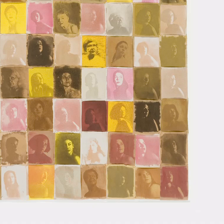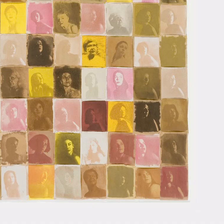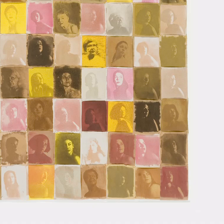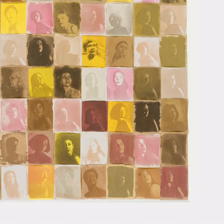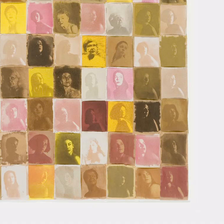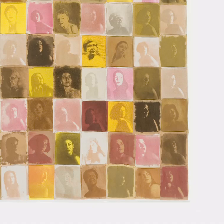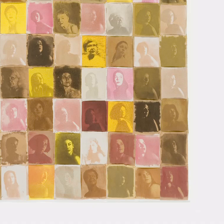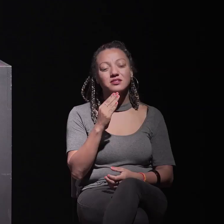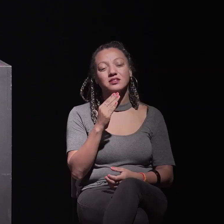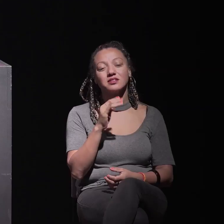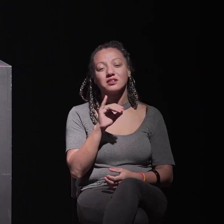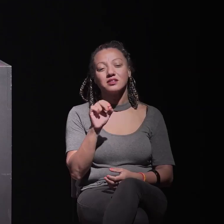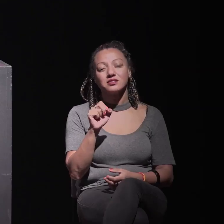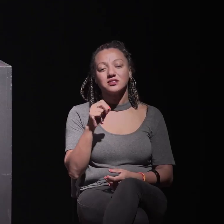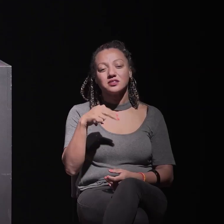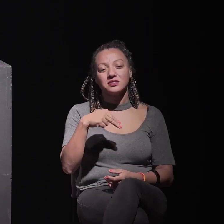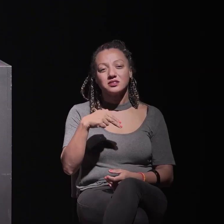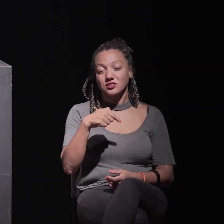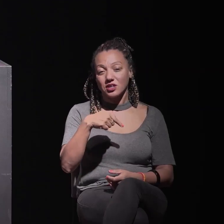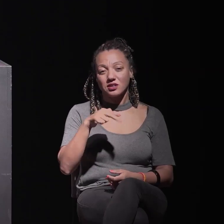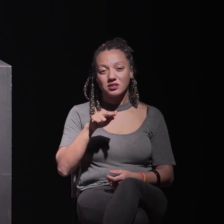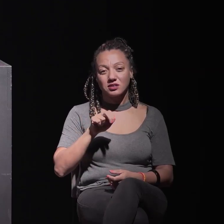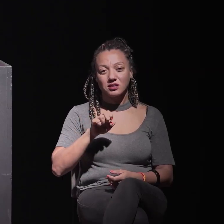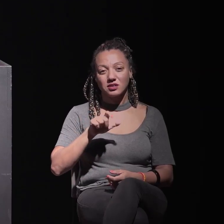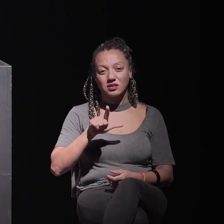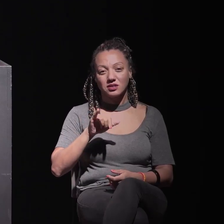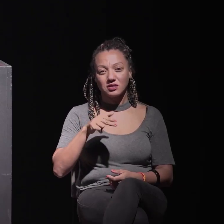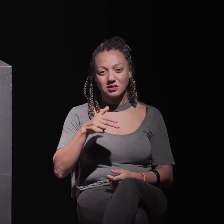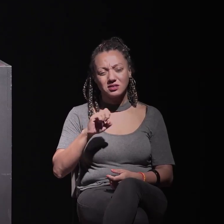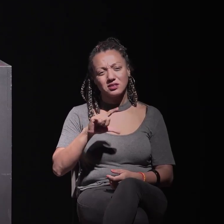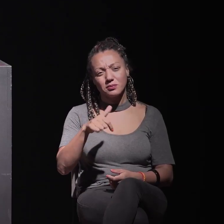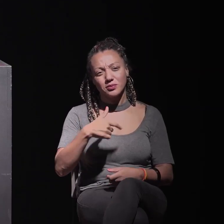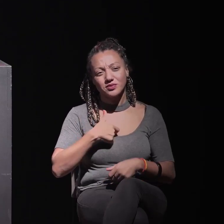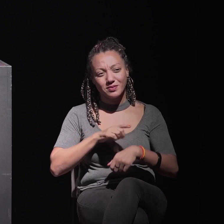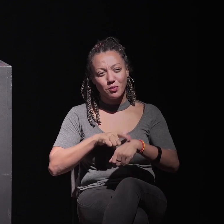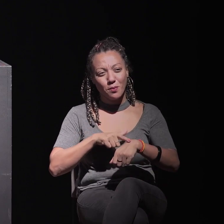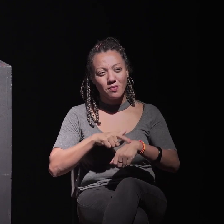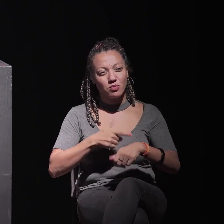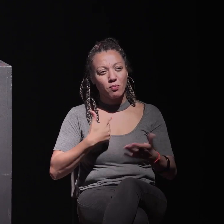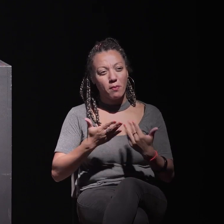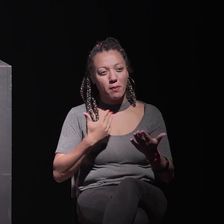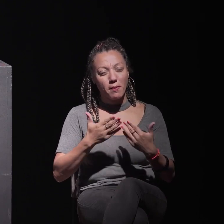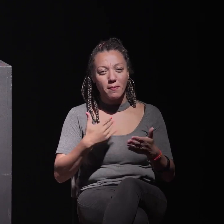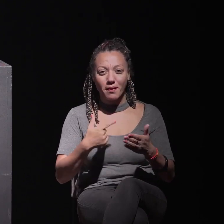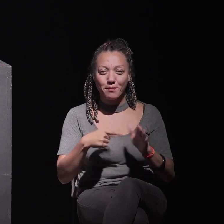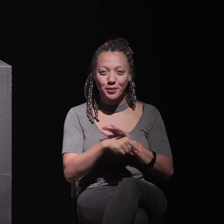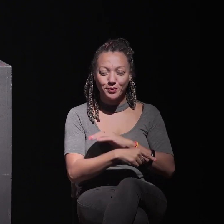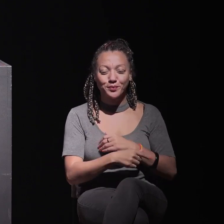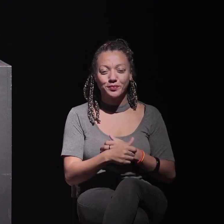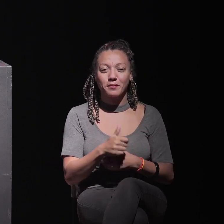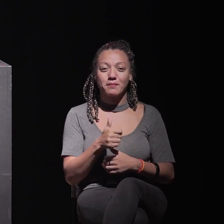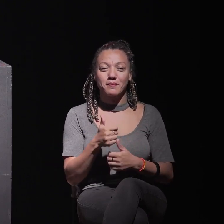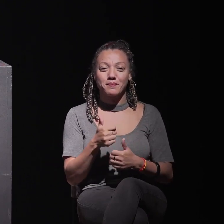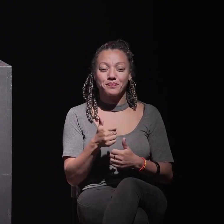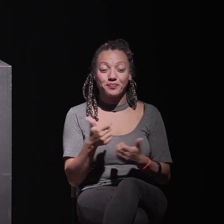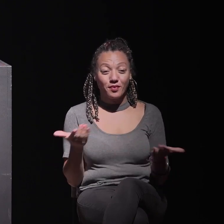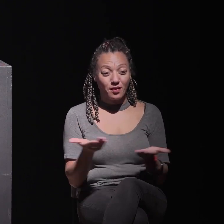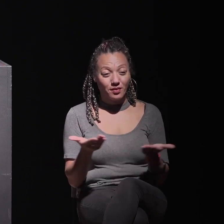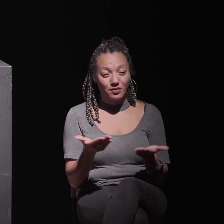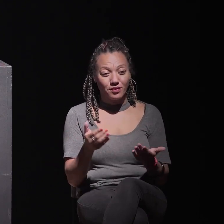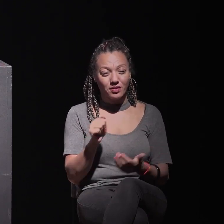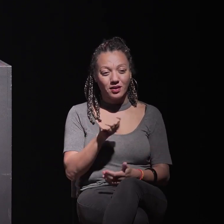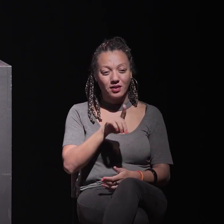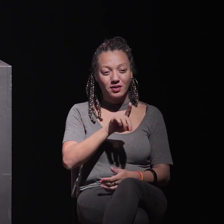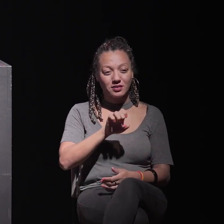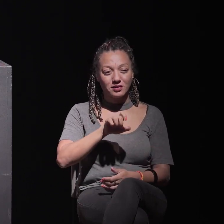Obrigada, Jaqueline. A gente vai ter um tempo depois para conversar mais no debate, né? Agora eu gostaria de chamar a Adelaide Maria